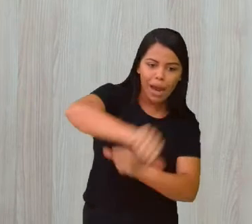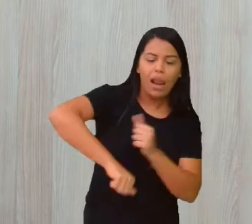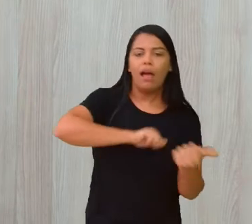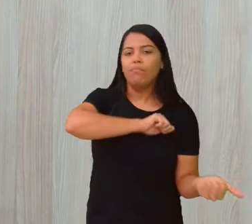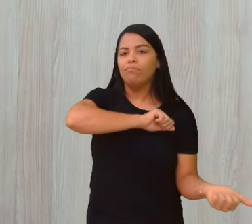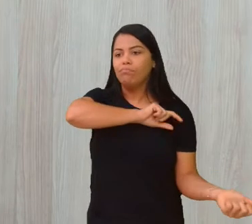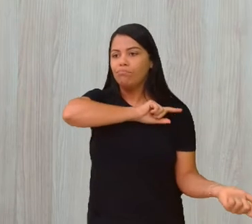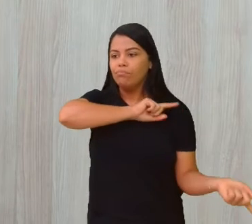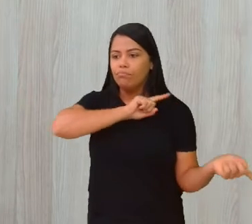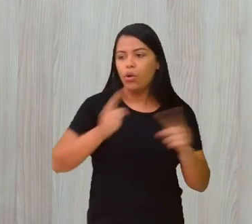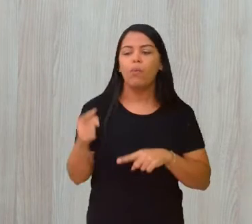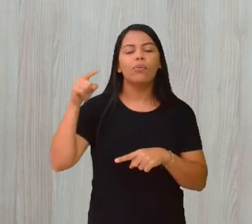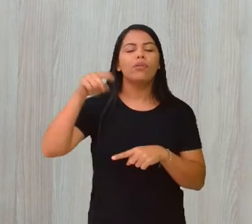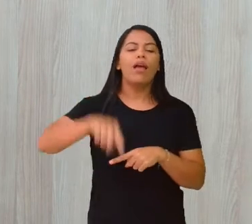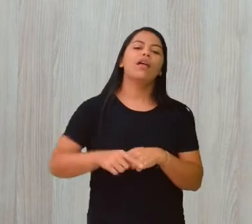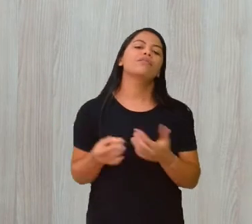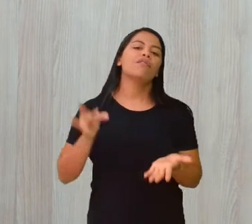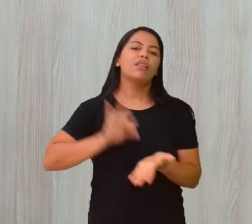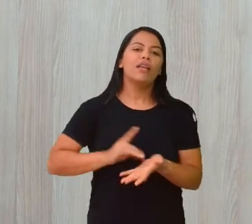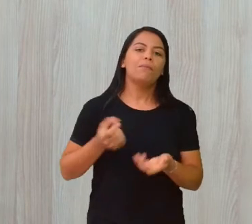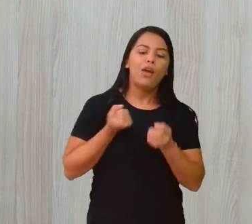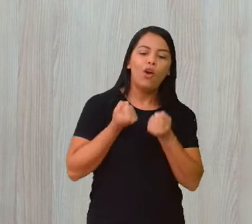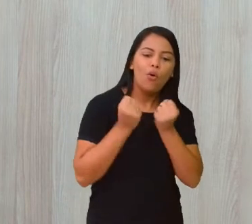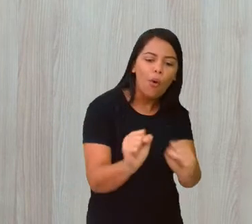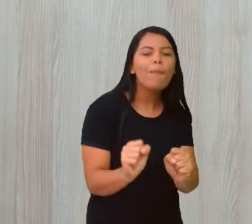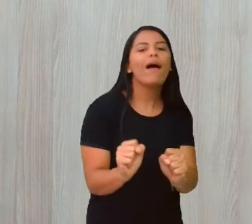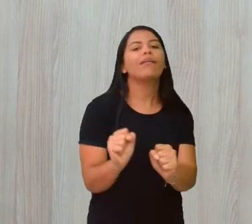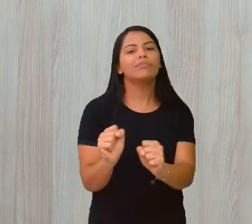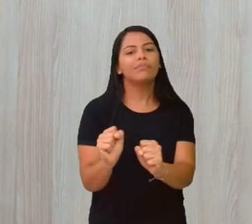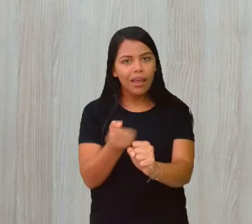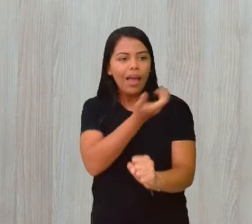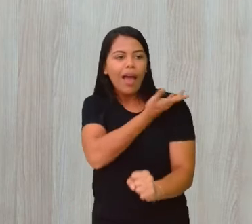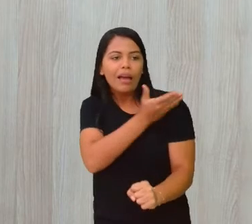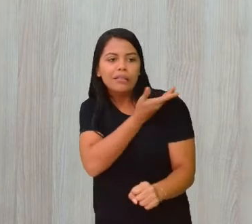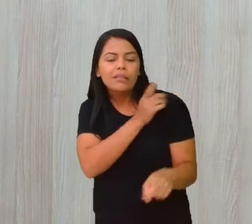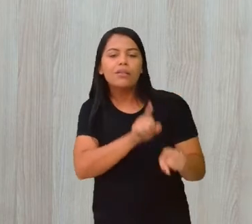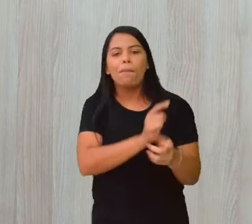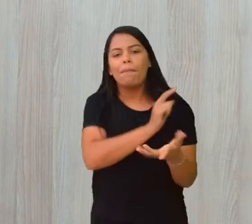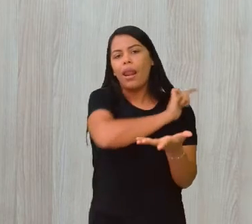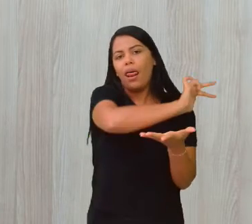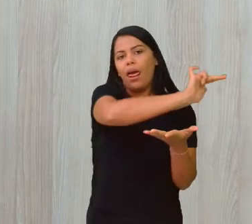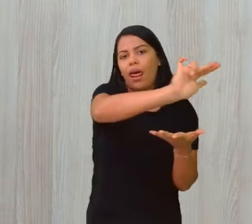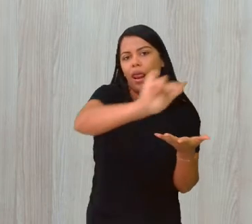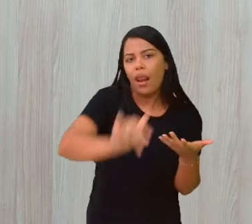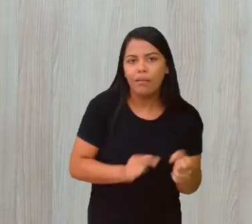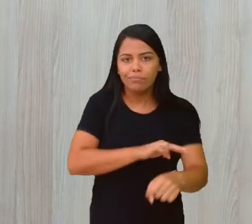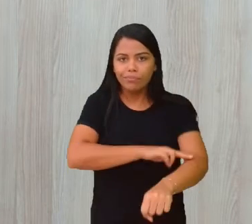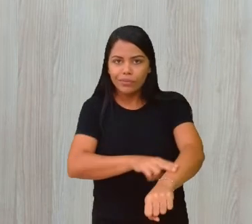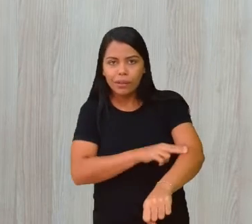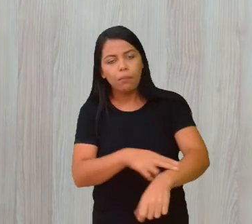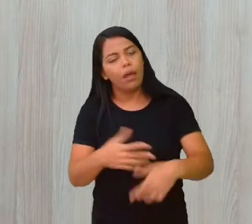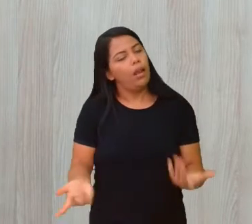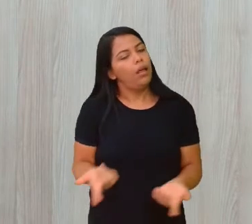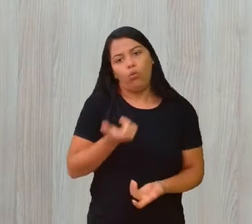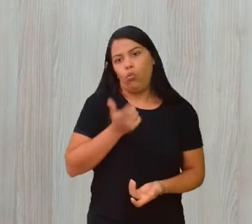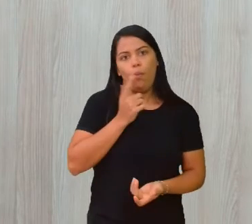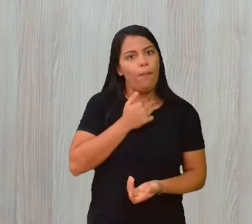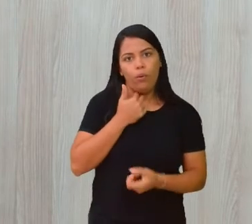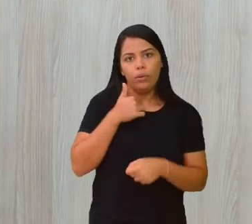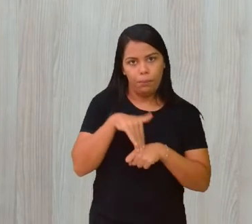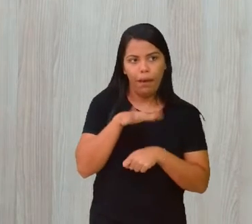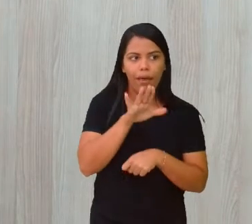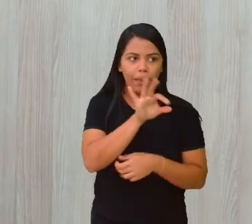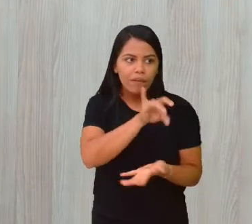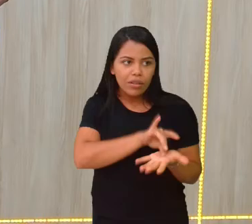possamos combater racismo, possamos combater preconceitos, que não cabe mais, professora Carol? É verdade,